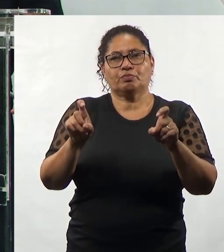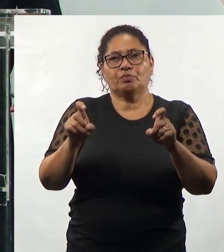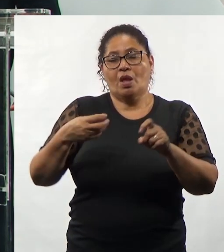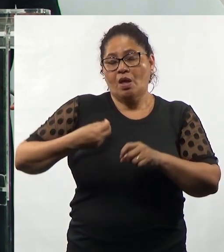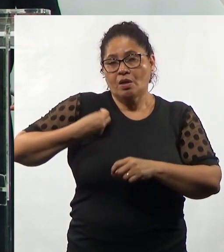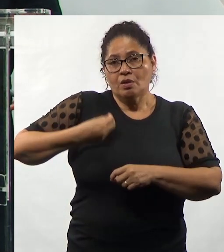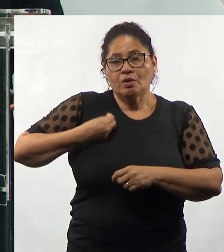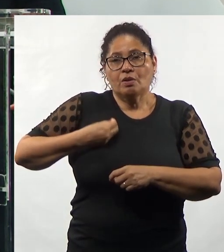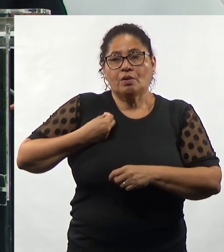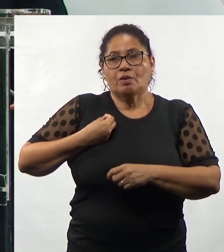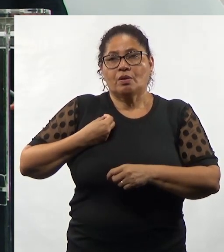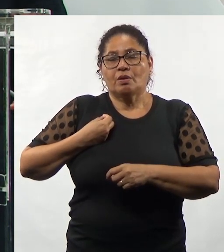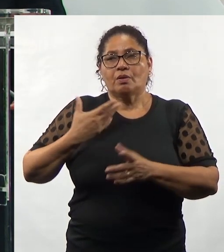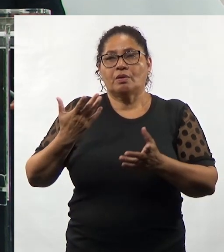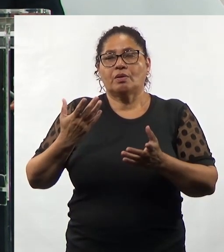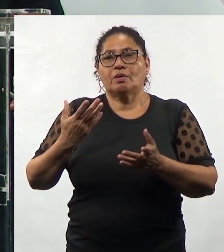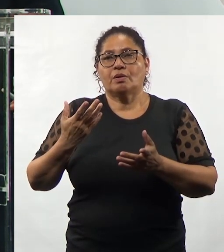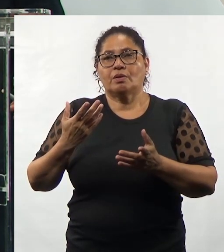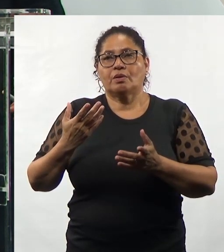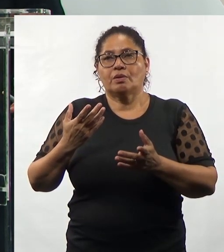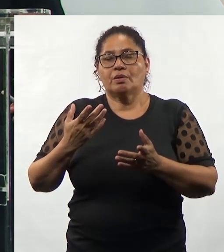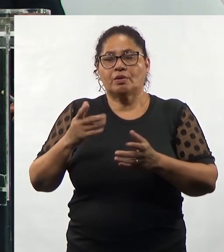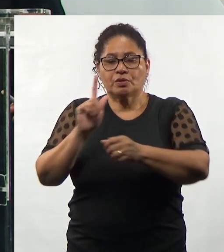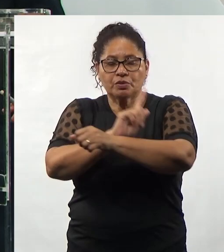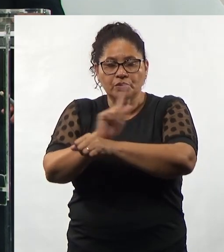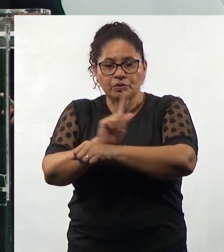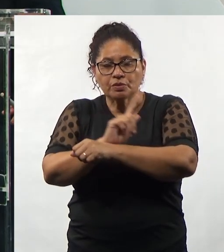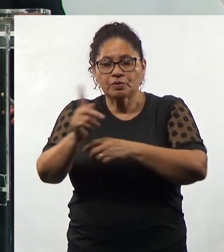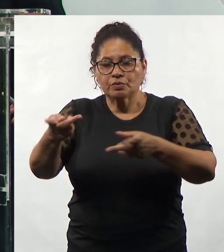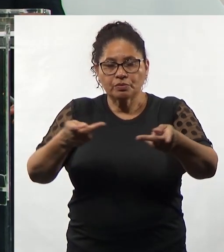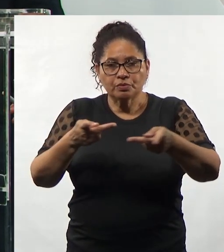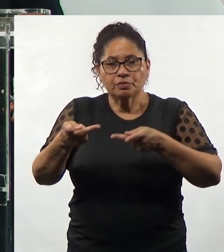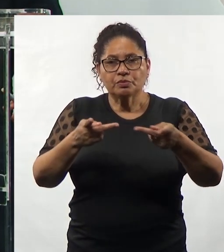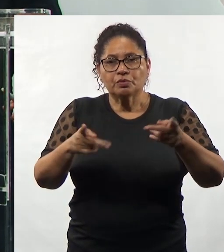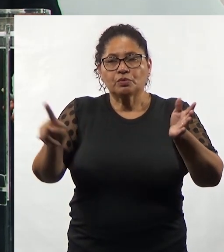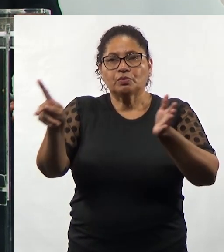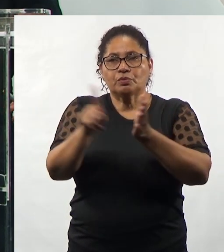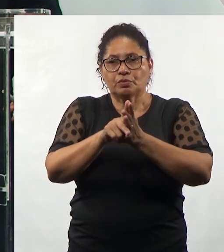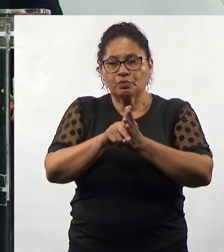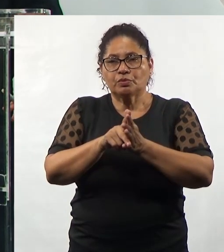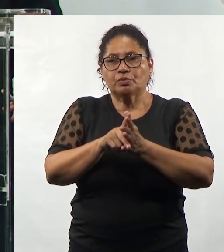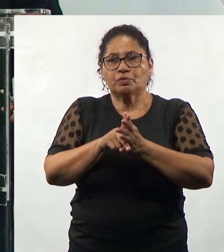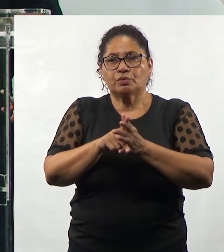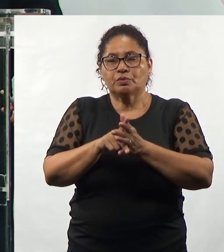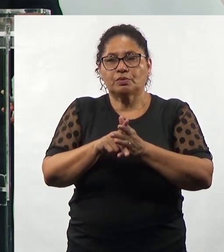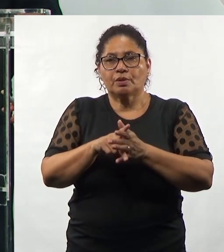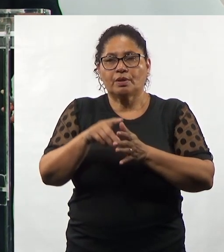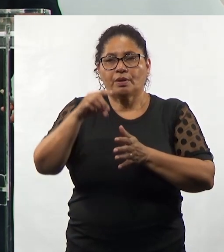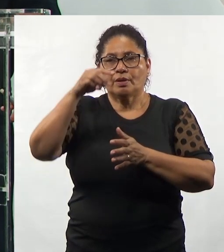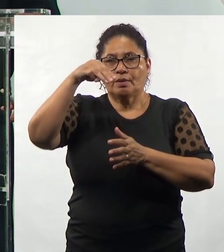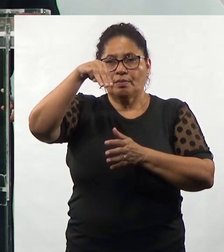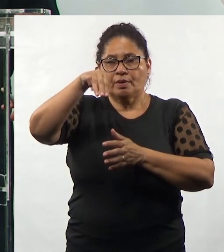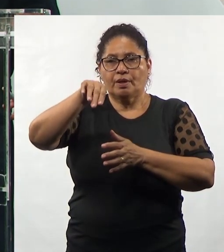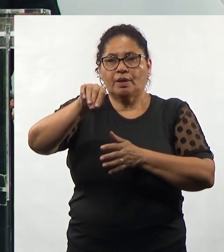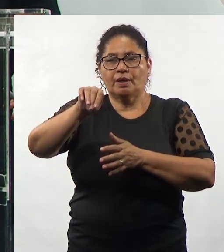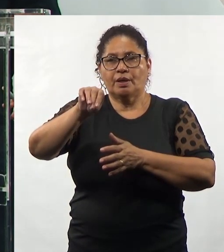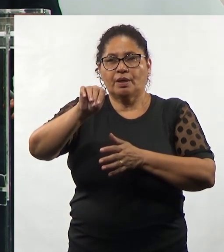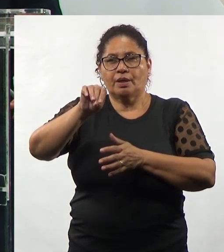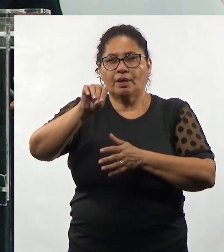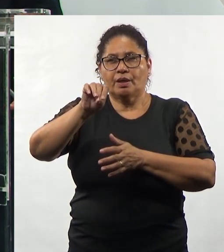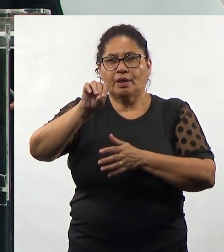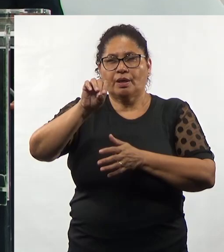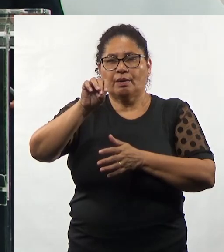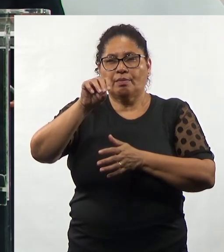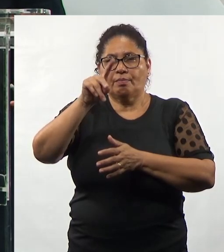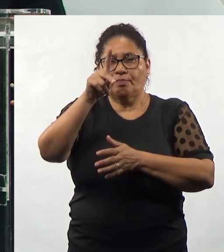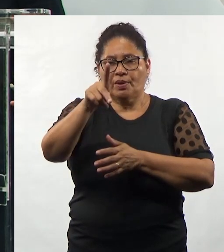existem ferramentas de gerenciamento de projetos, né, da própria PMI, né, do Instituto de Gerenciamento